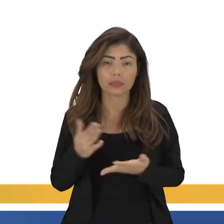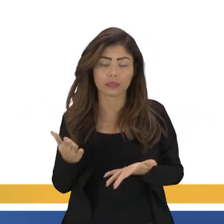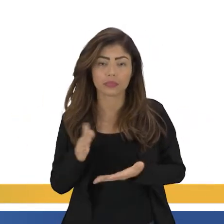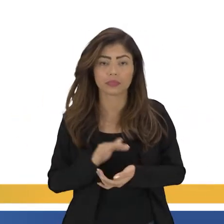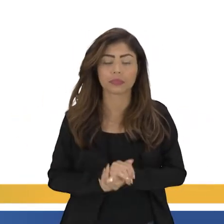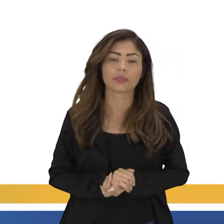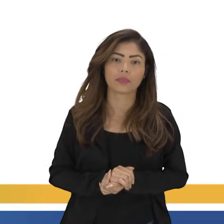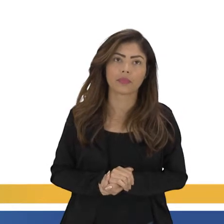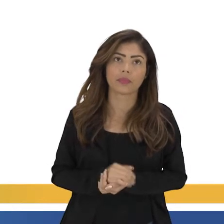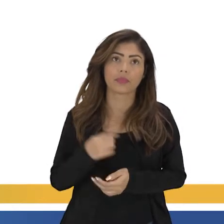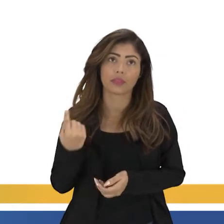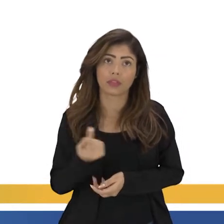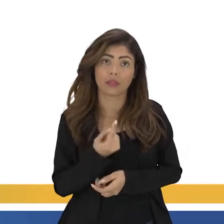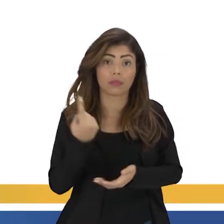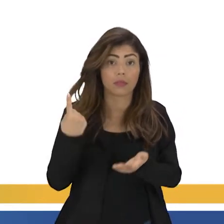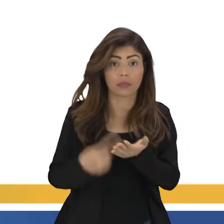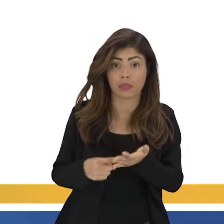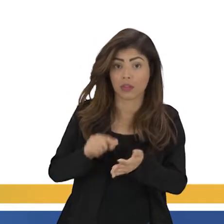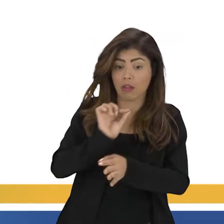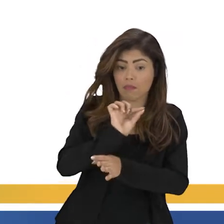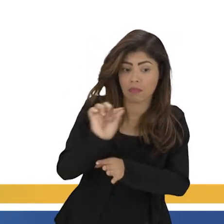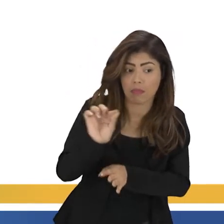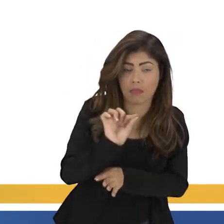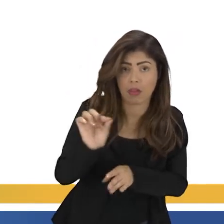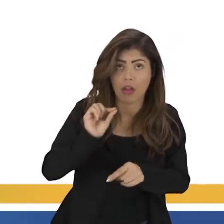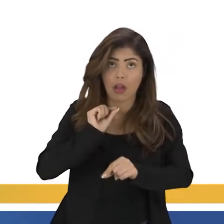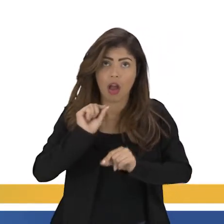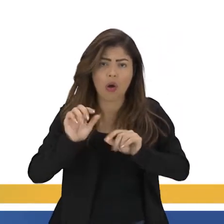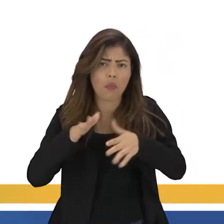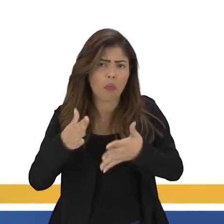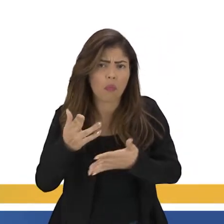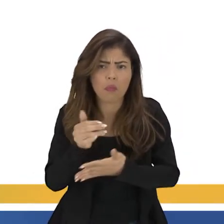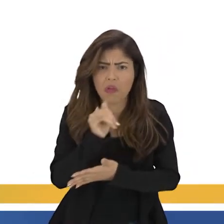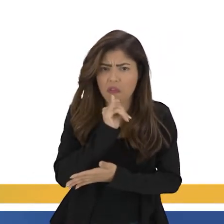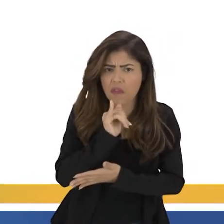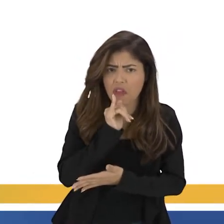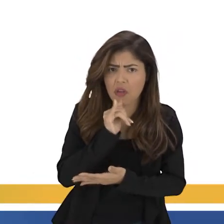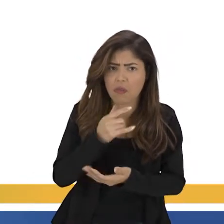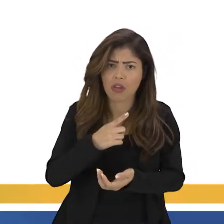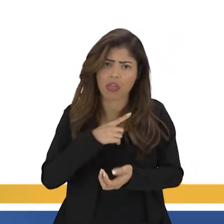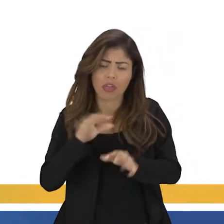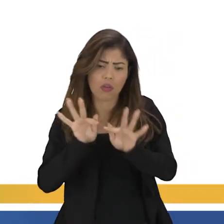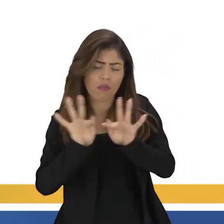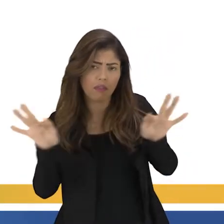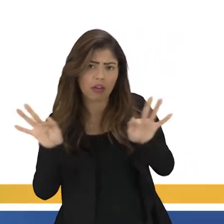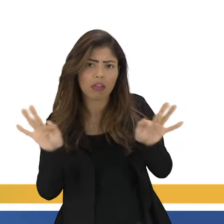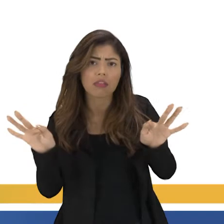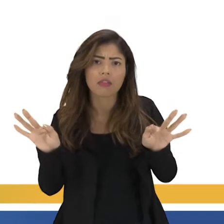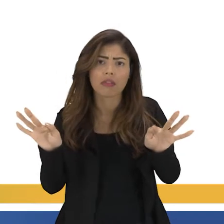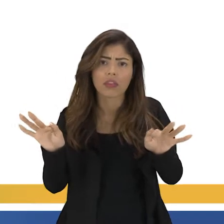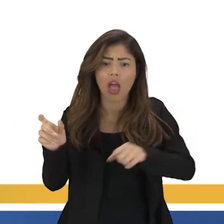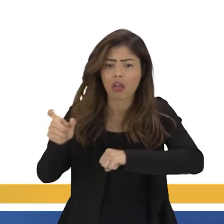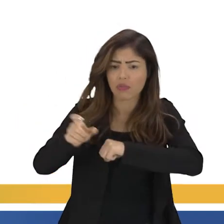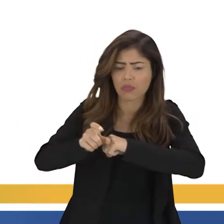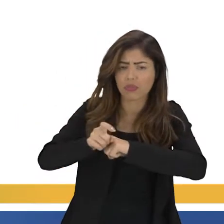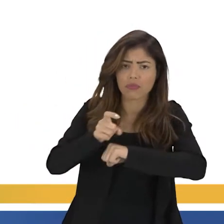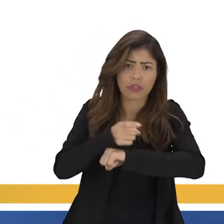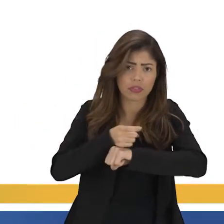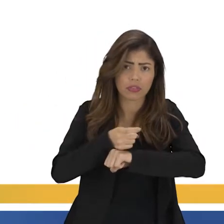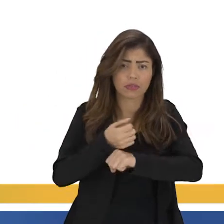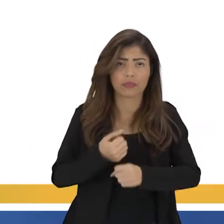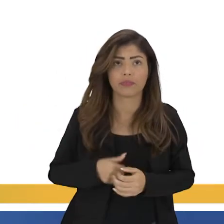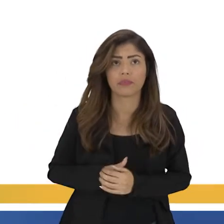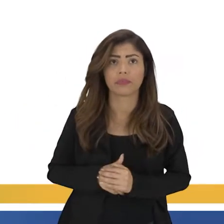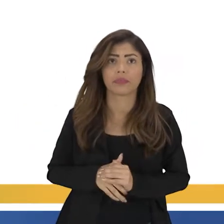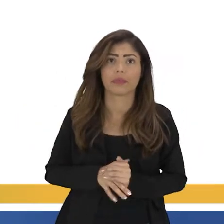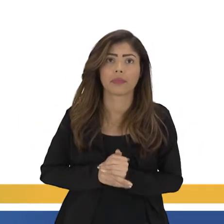Então, nós vamos marcar, tá? Vamos ver alguns exemplos de orações com substantivos e adjetivos.